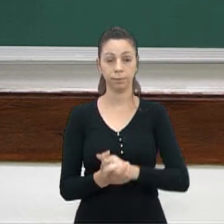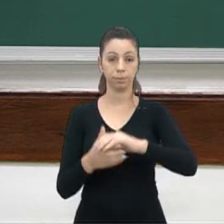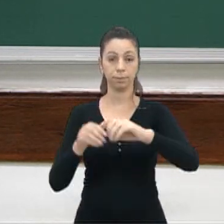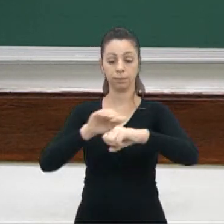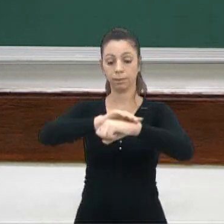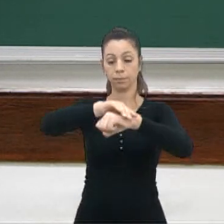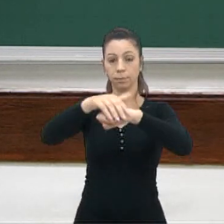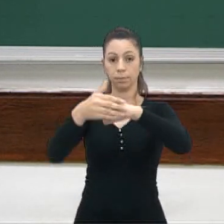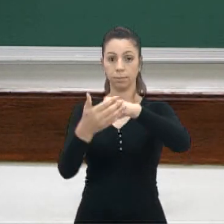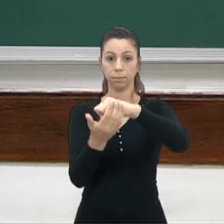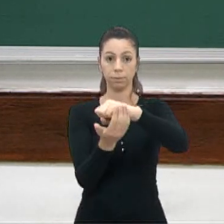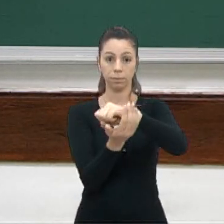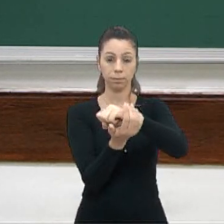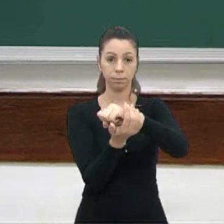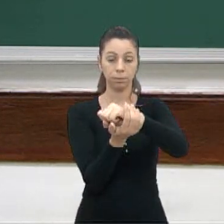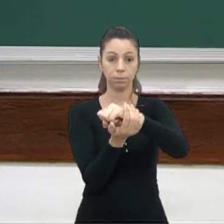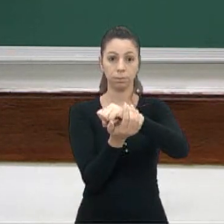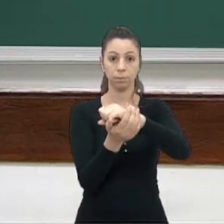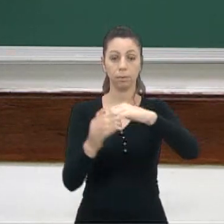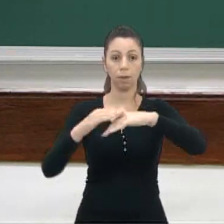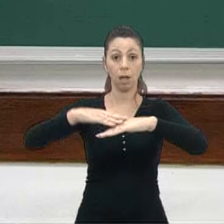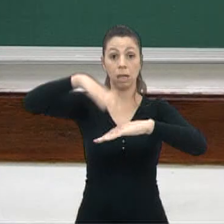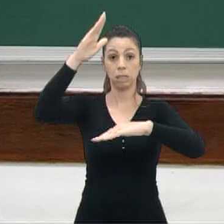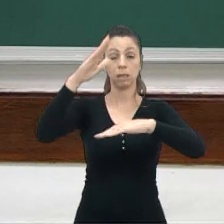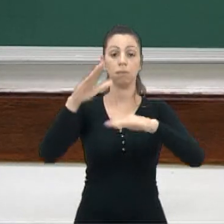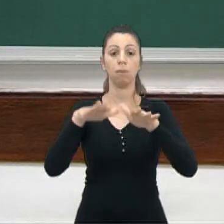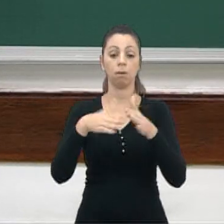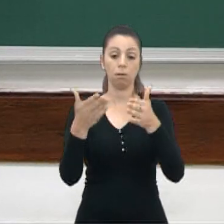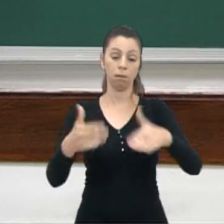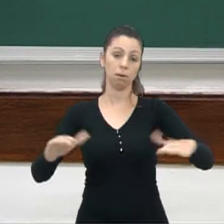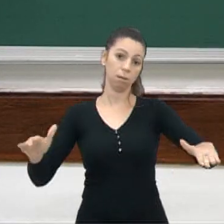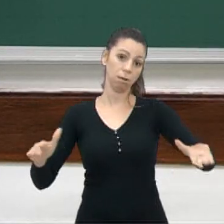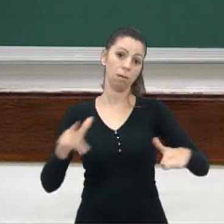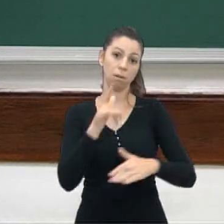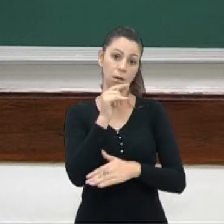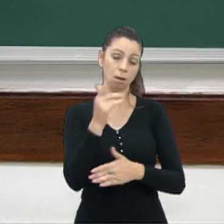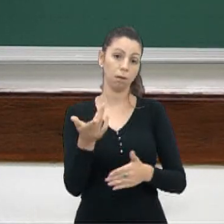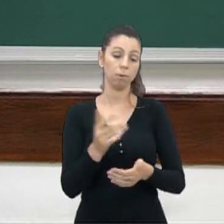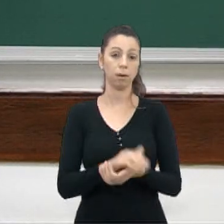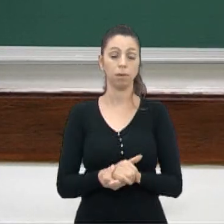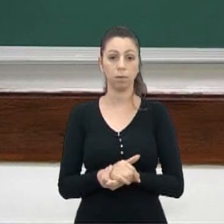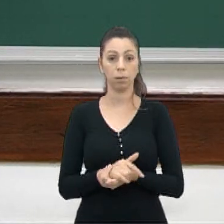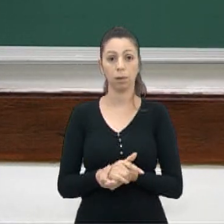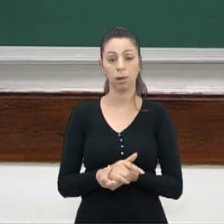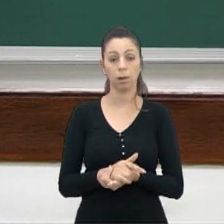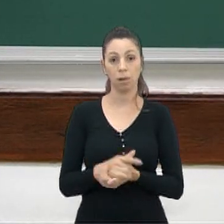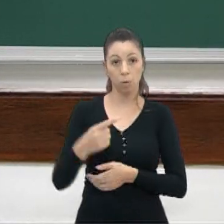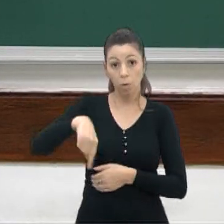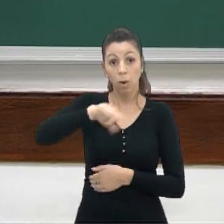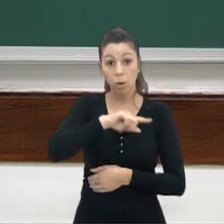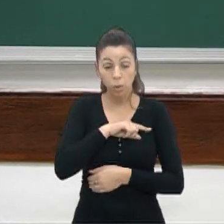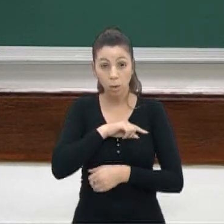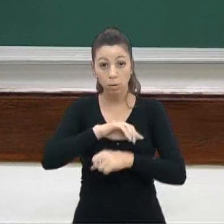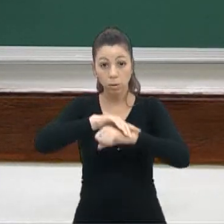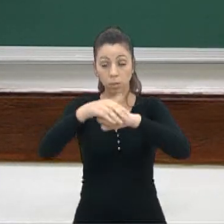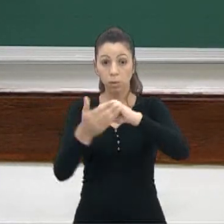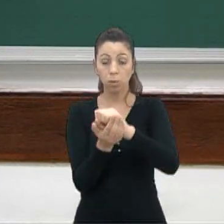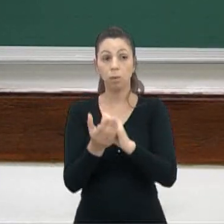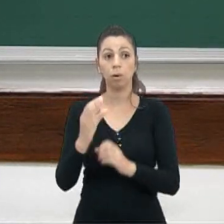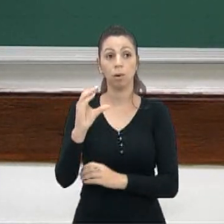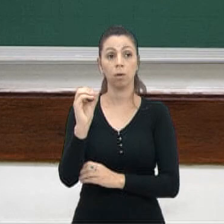continental, ou seja, que está acima destas águas, que é nesse caso onde nós estamos, na crosta